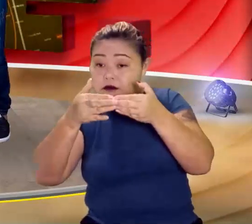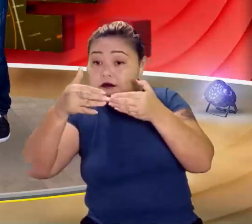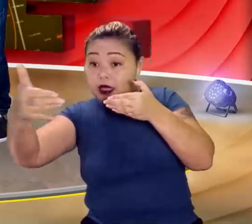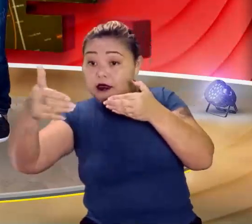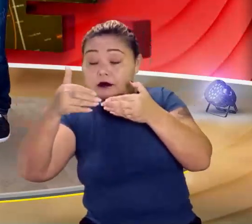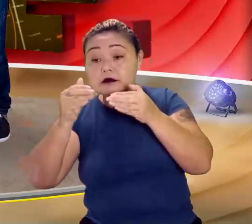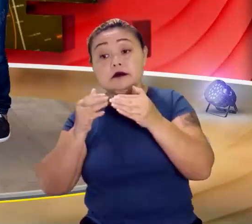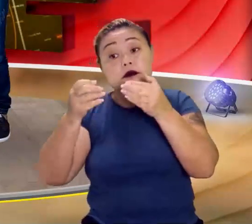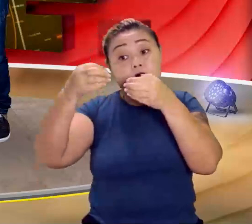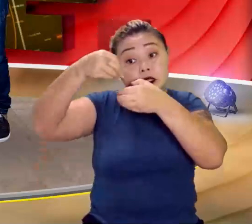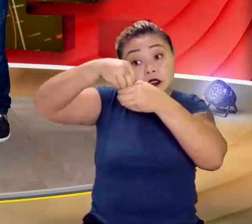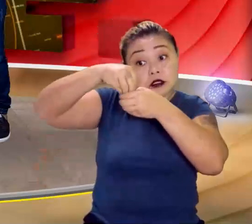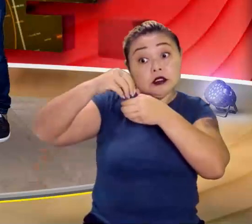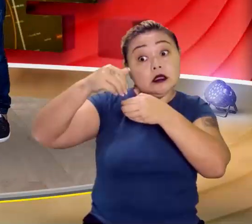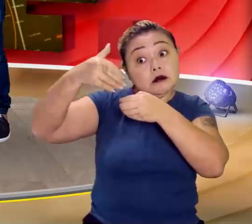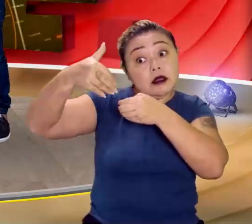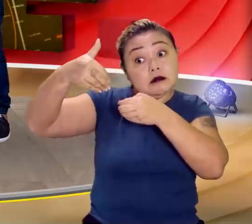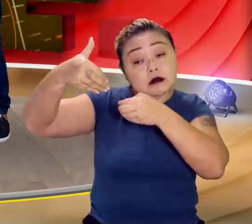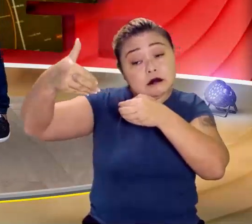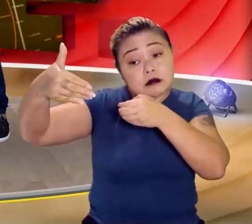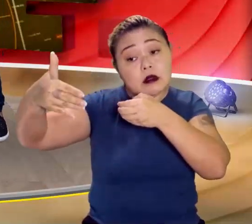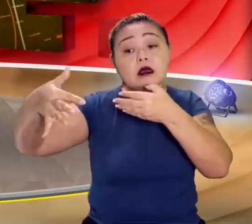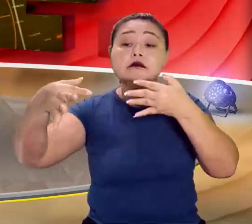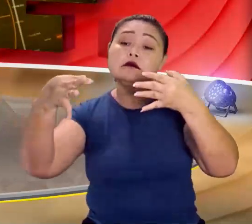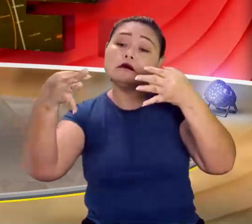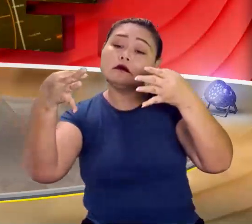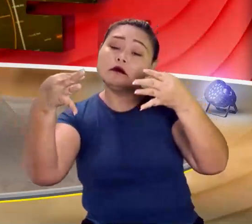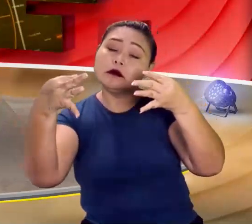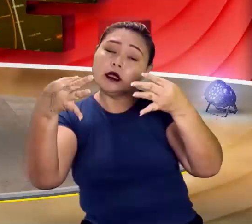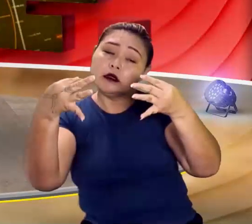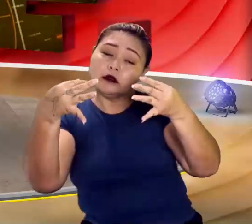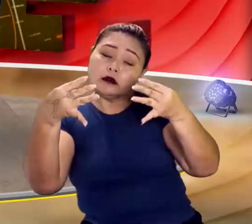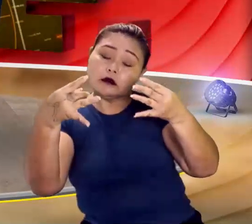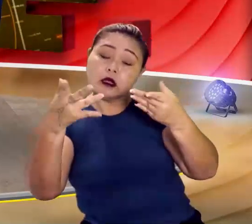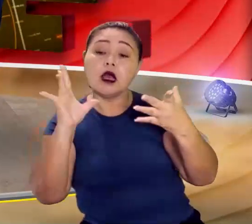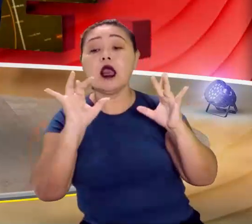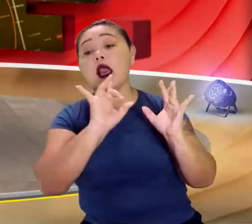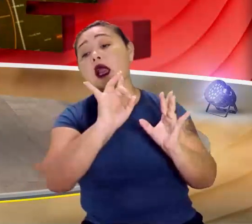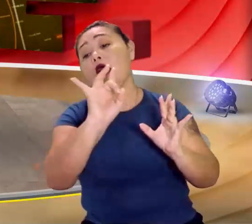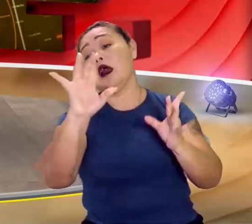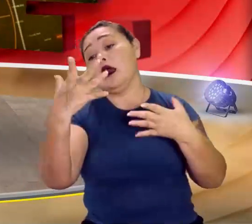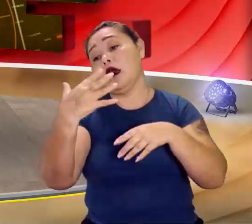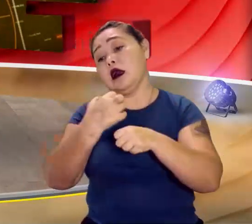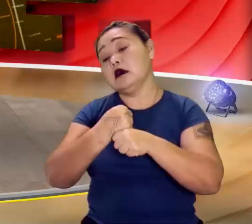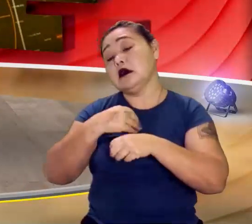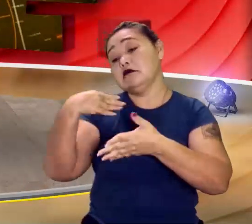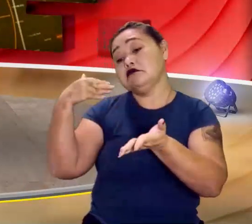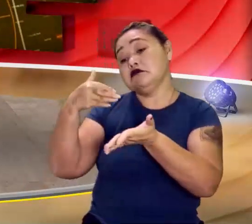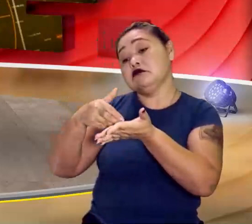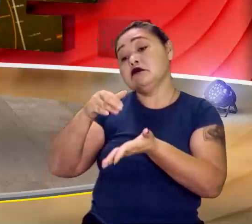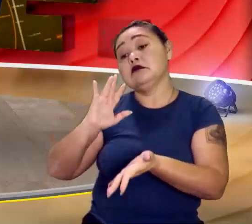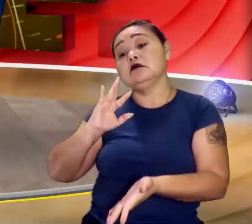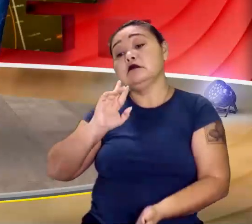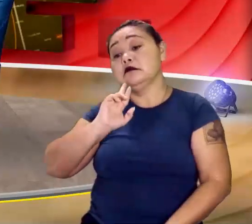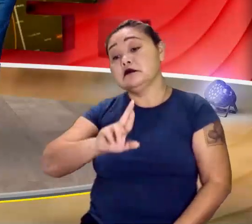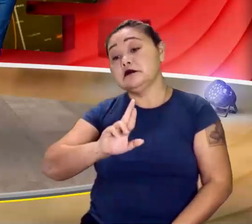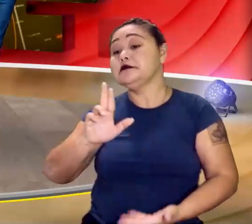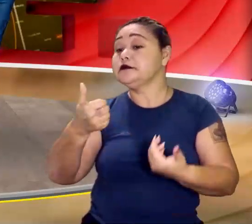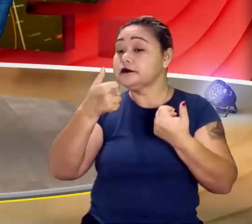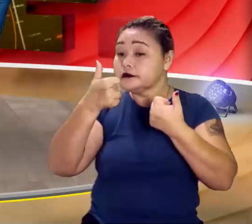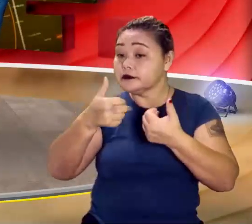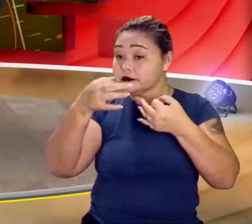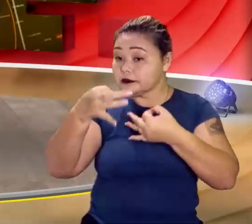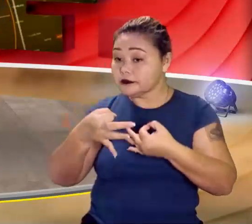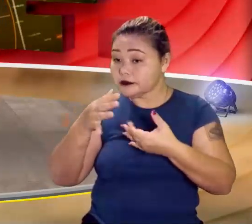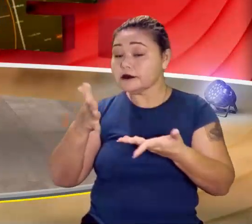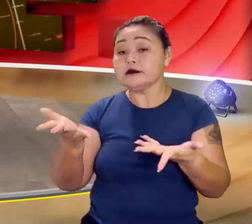É de dentro para fora. E claro, vai esmiuçando cada operação até chegar num resultado satisfatório, tá certo?